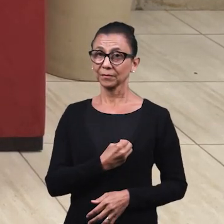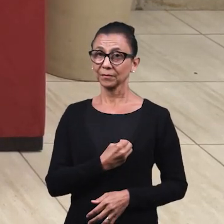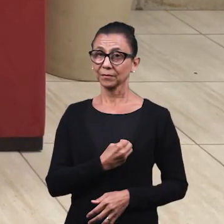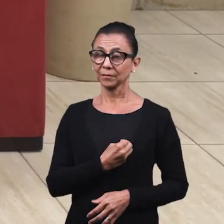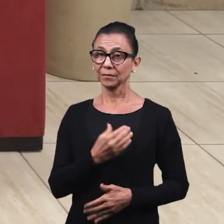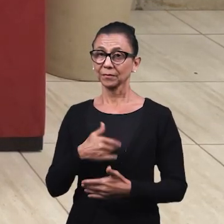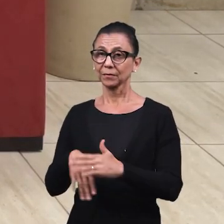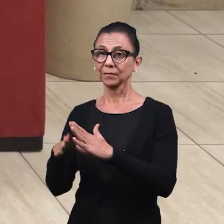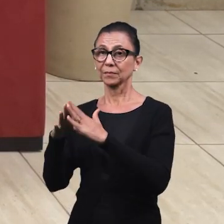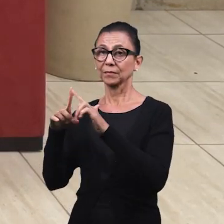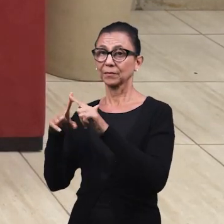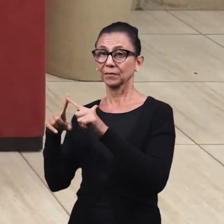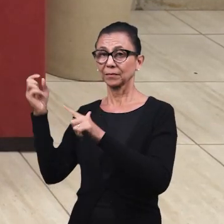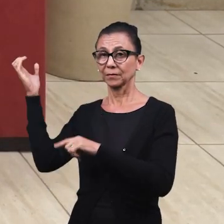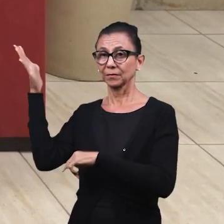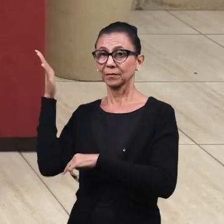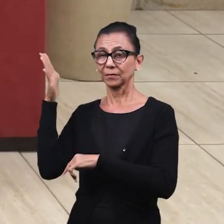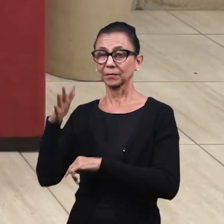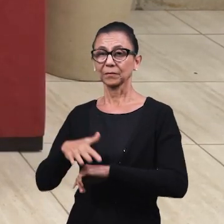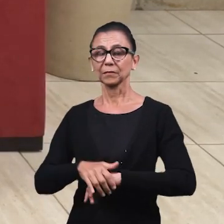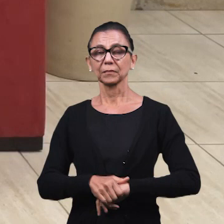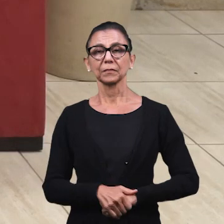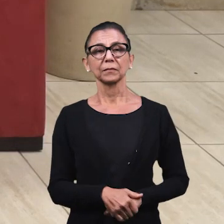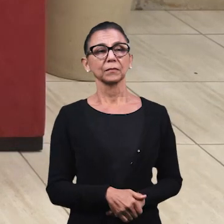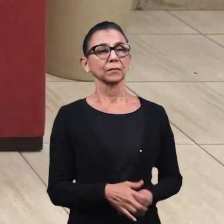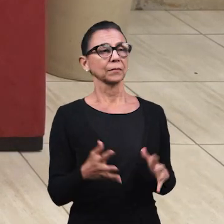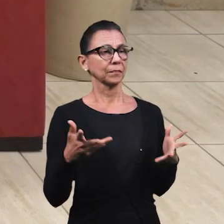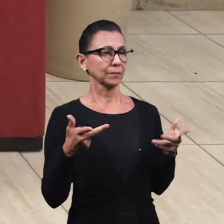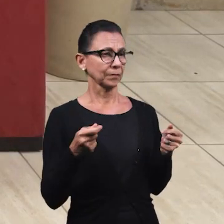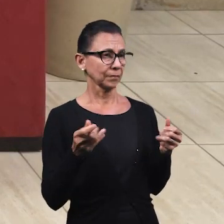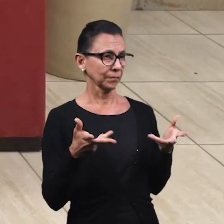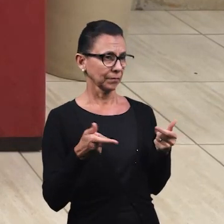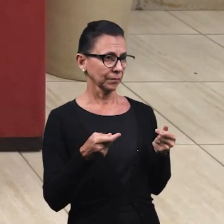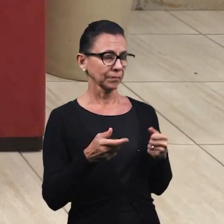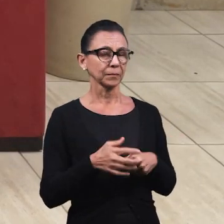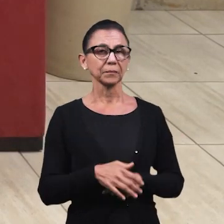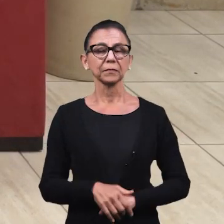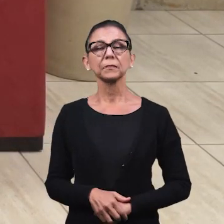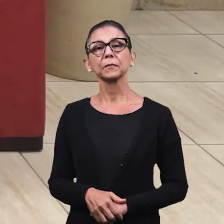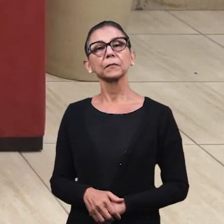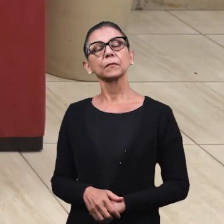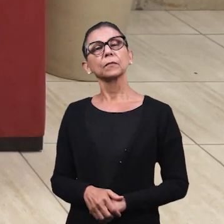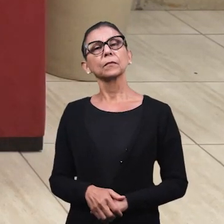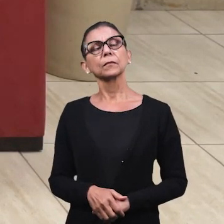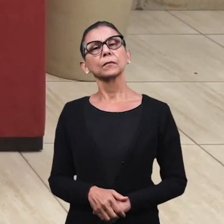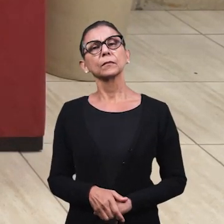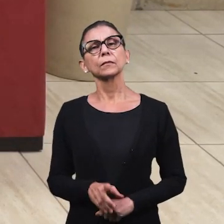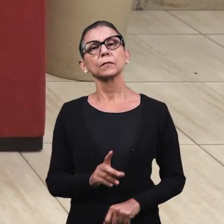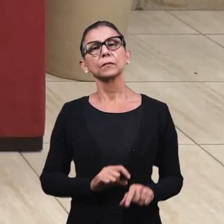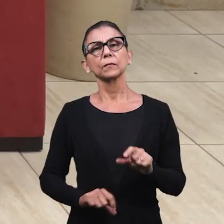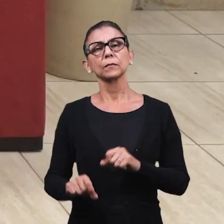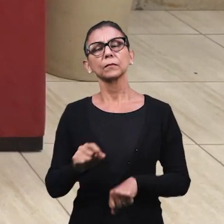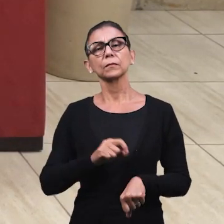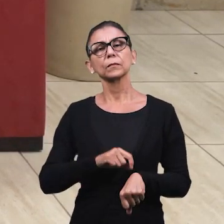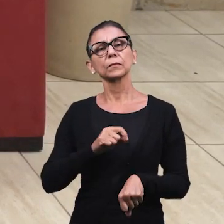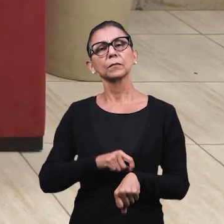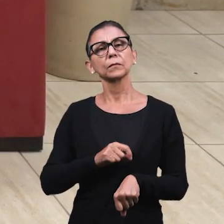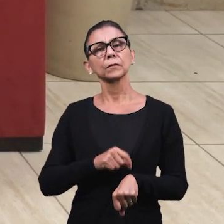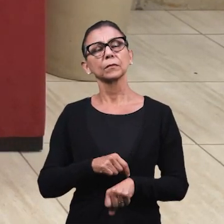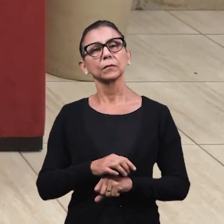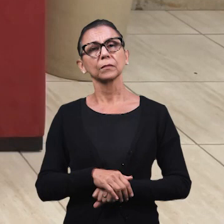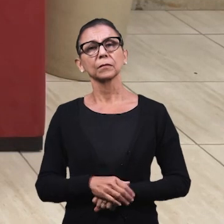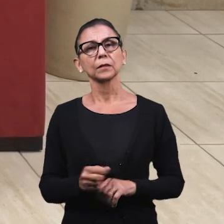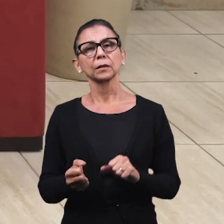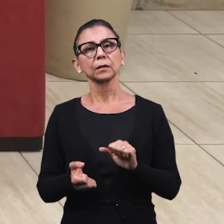meio da sua igreja. Louvado seja o nome do Senhor. Maravilha, maravilha. E por conta disso, eu creio que é um momento muito propício